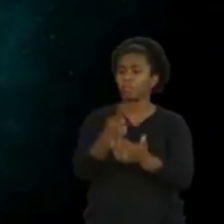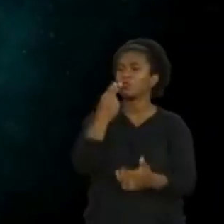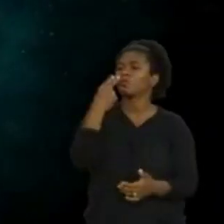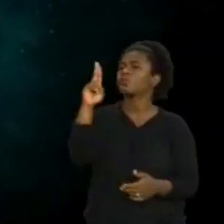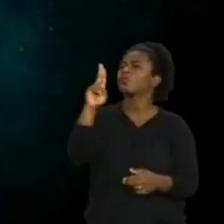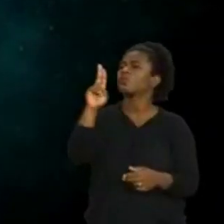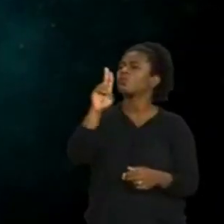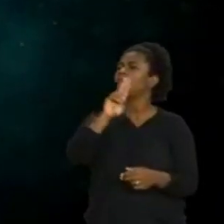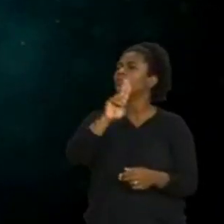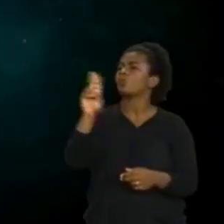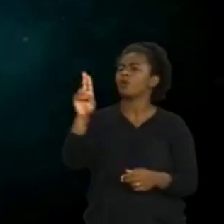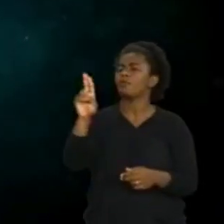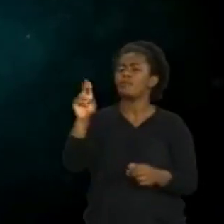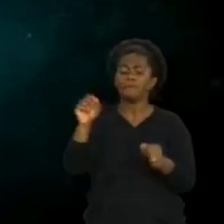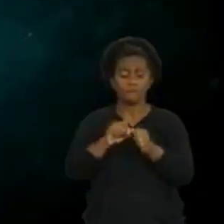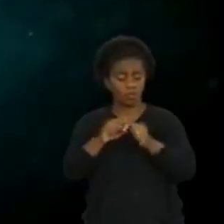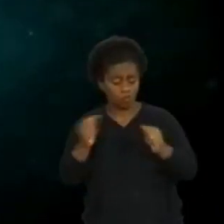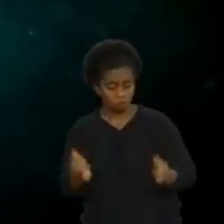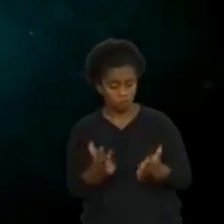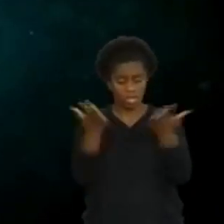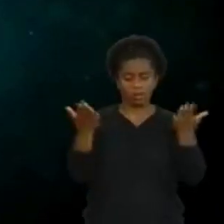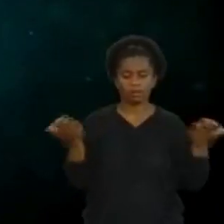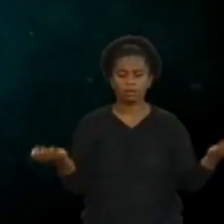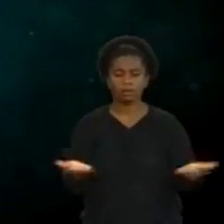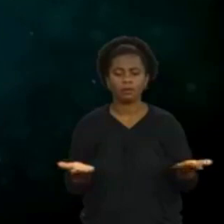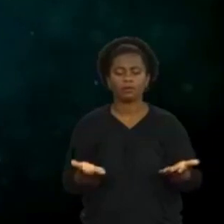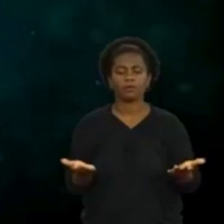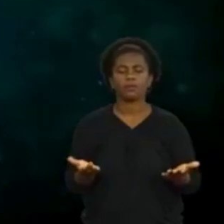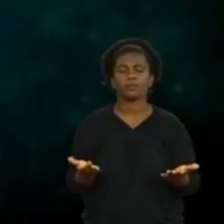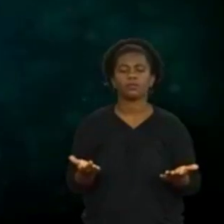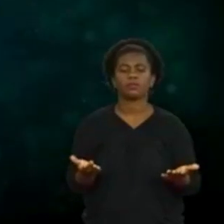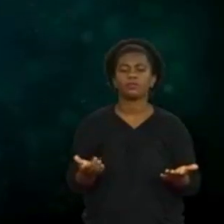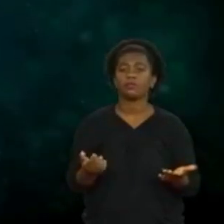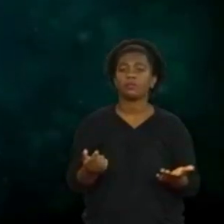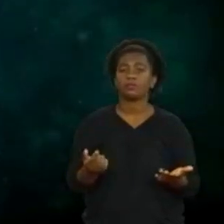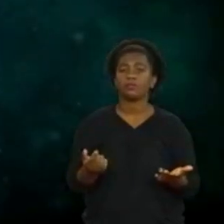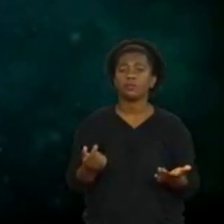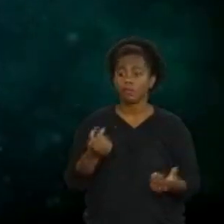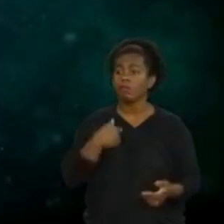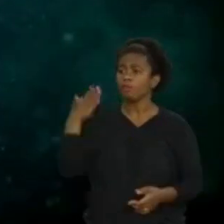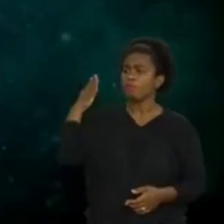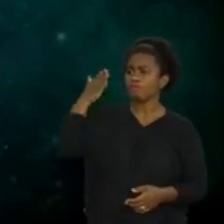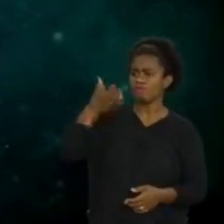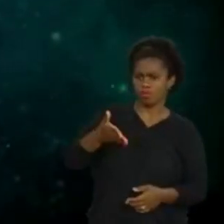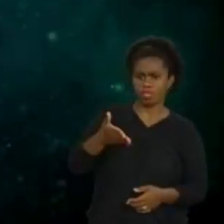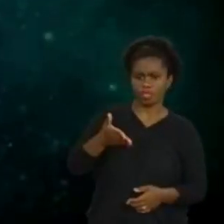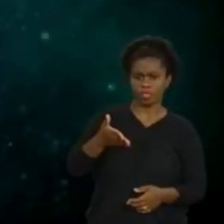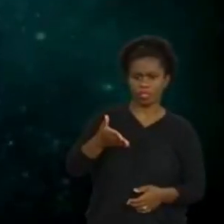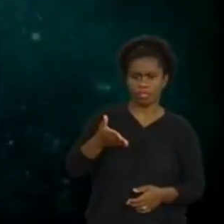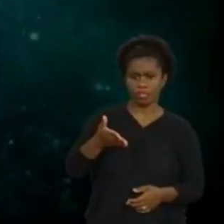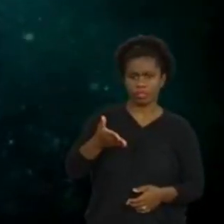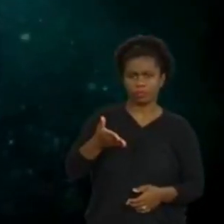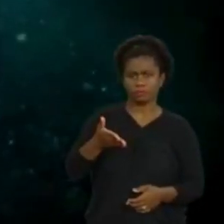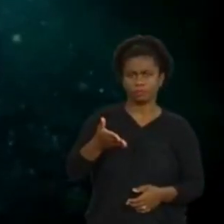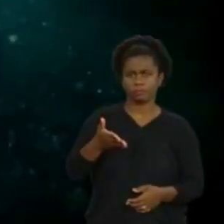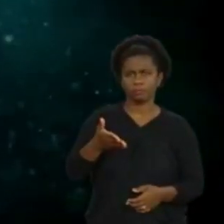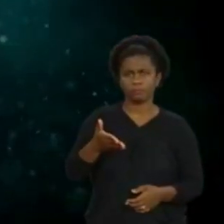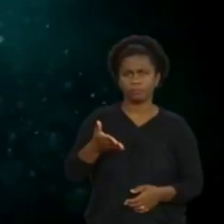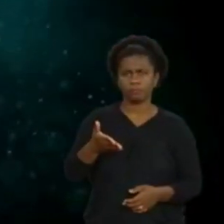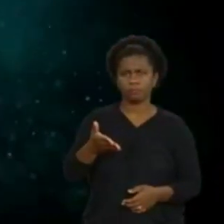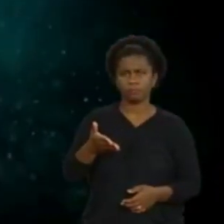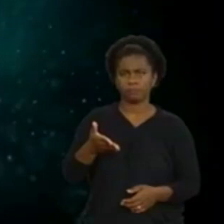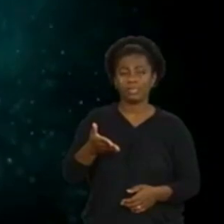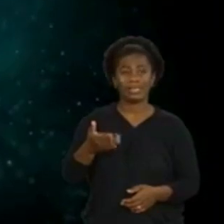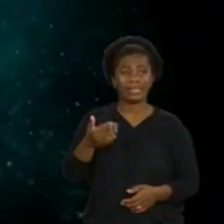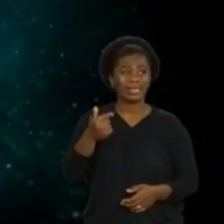nome. Faz um milagre agora. Eu vim, mesmo sendo